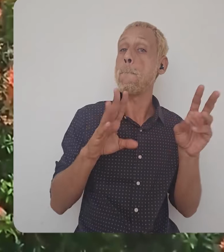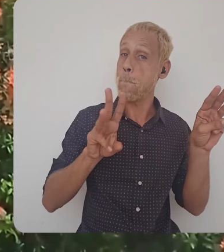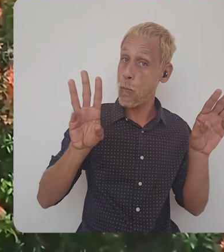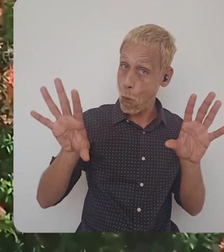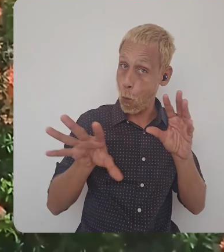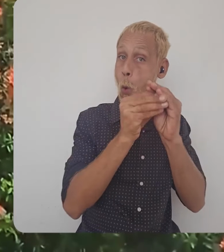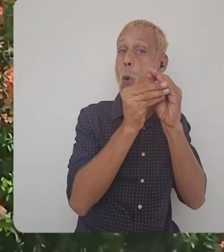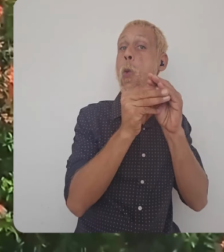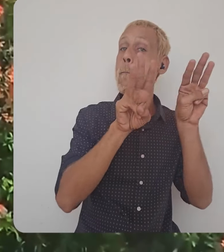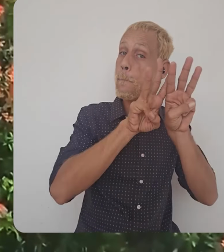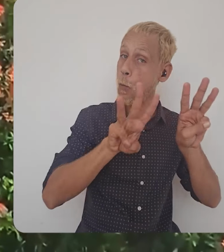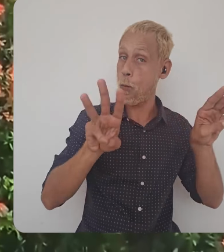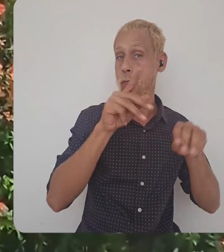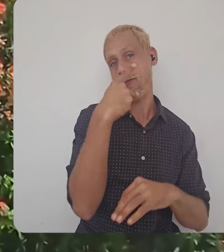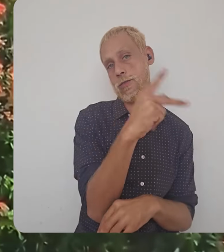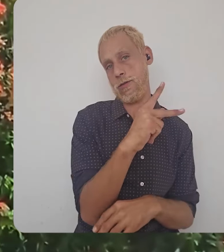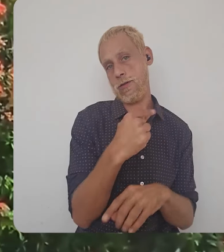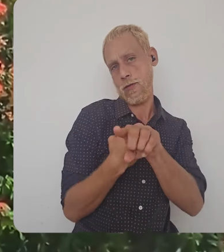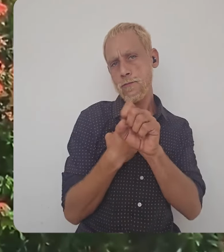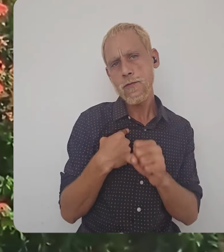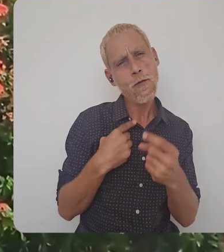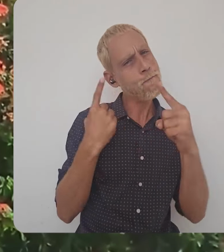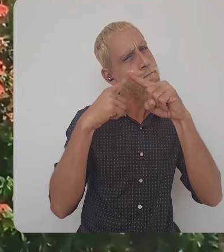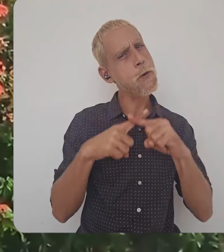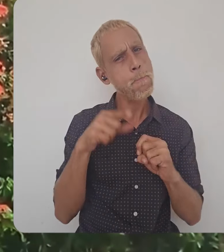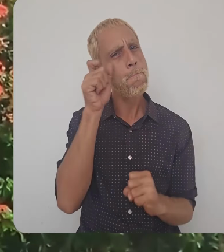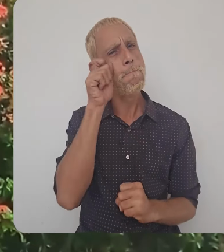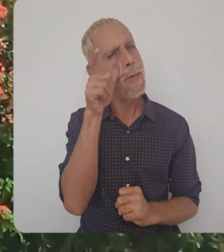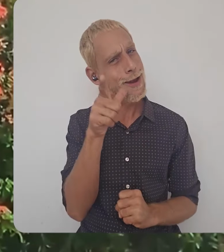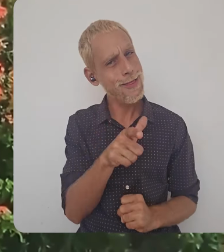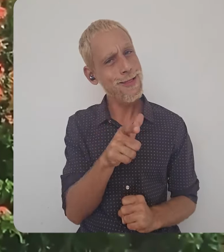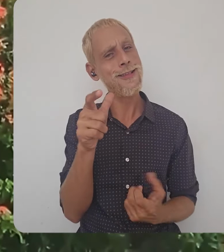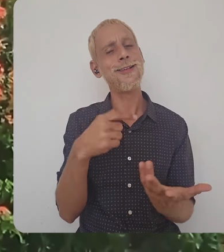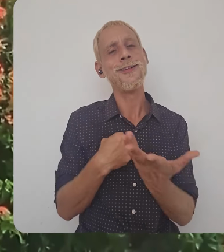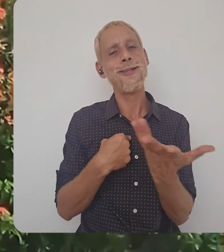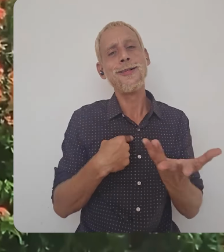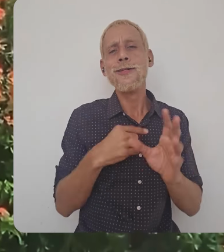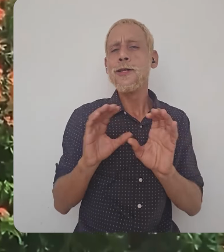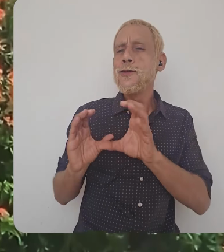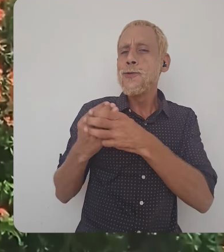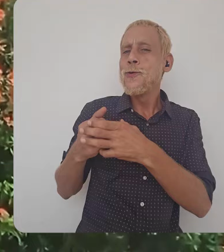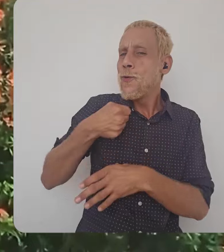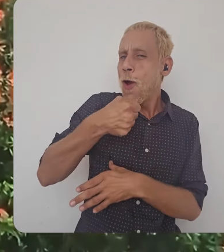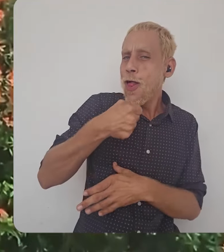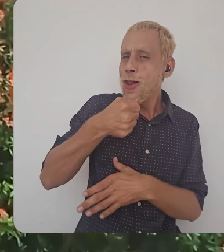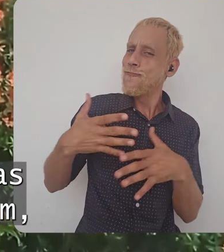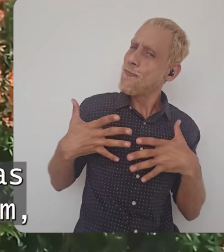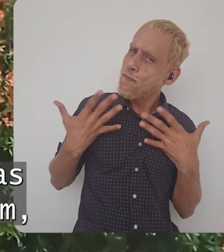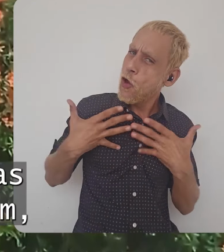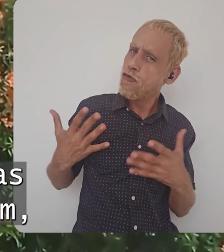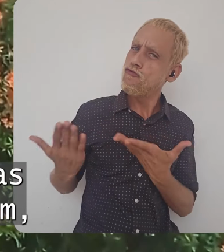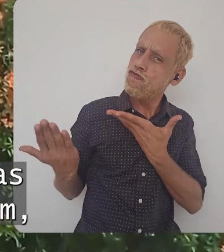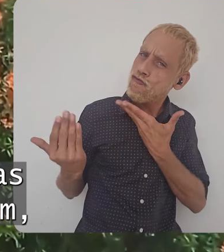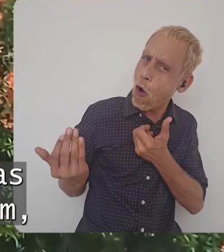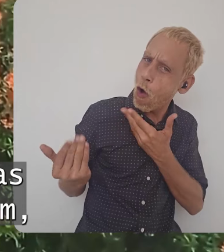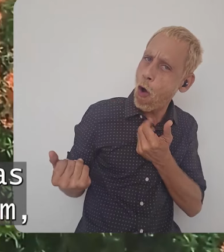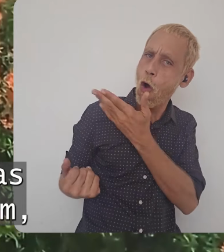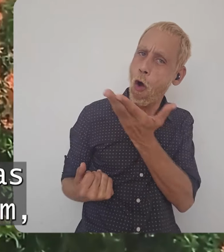MOL, e aí começou a gestar o que hoje é o portal deles. Então, para a gente foi um desafio interessante. A gente tem uma